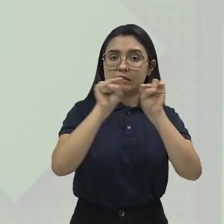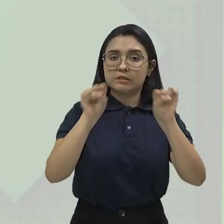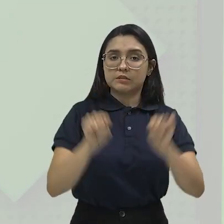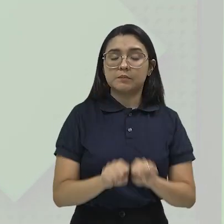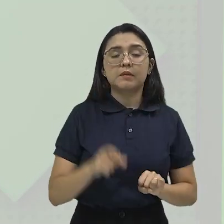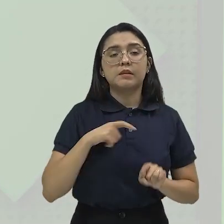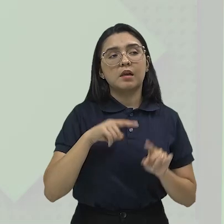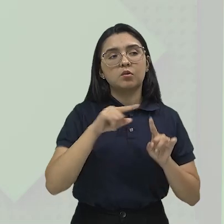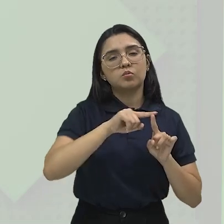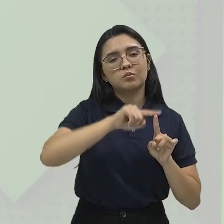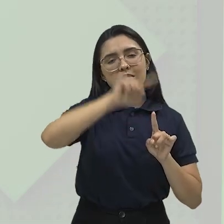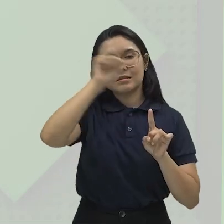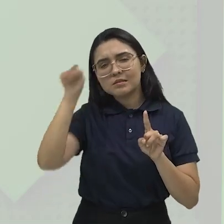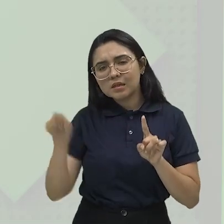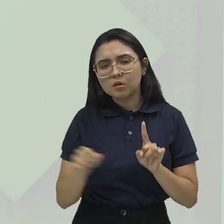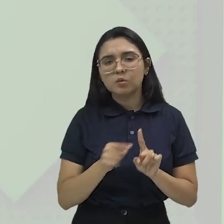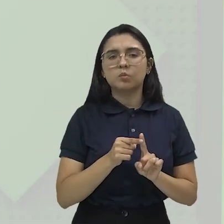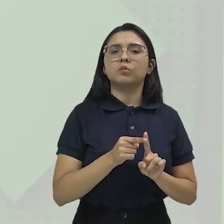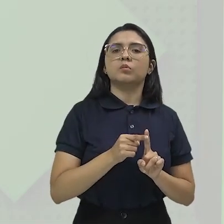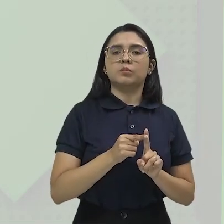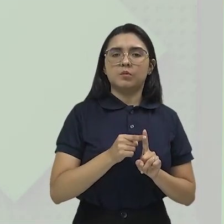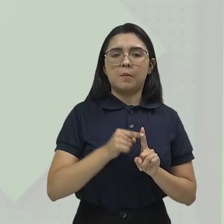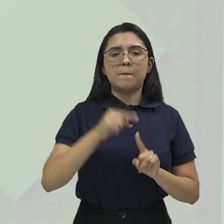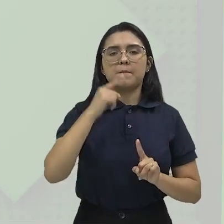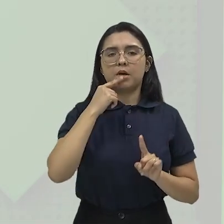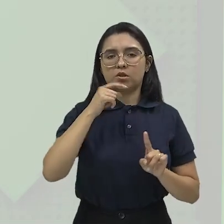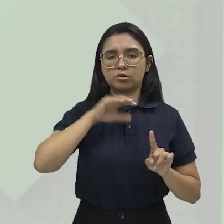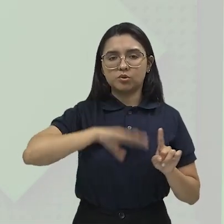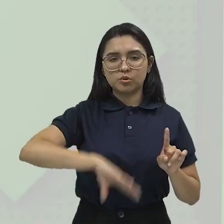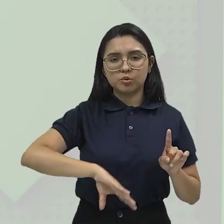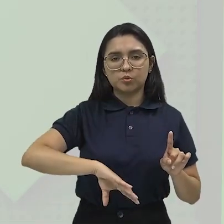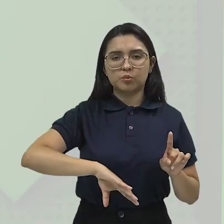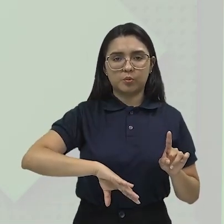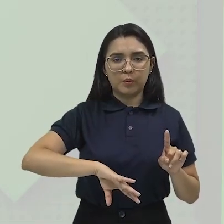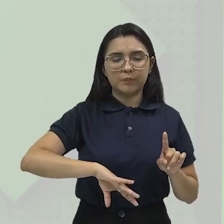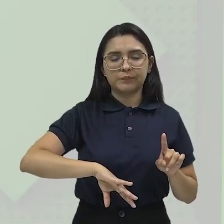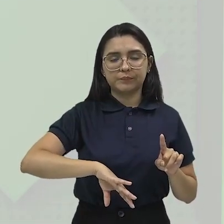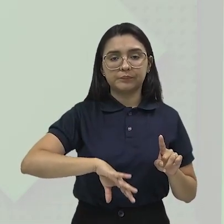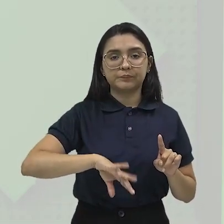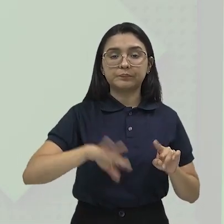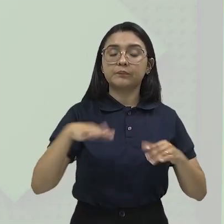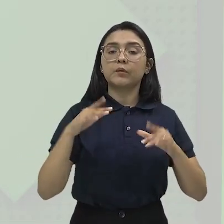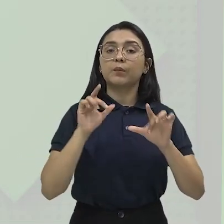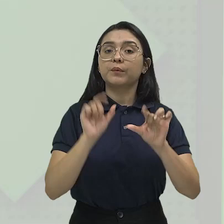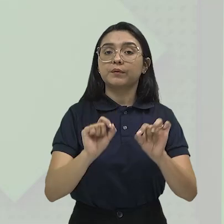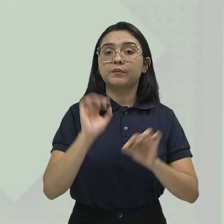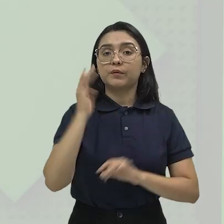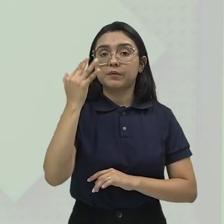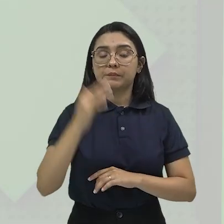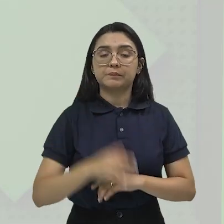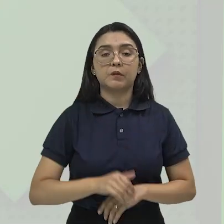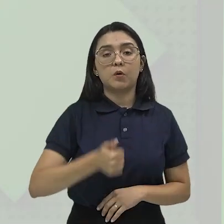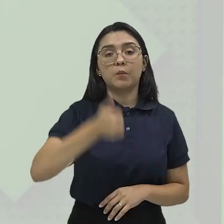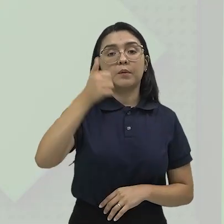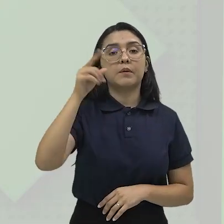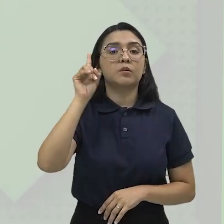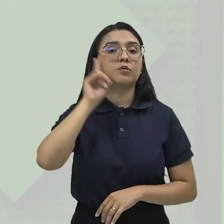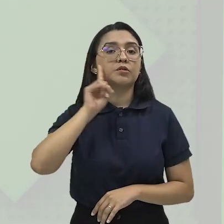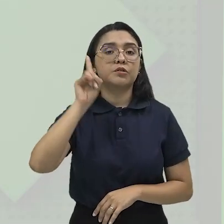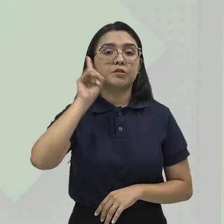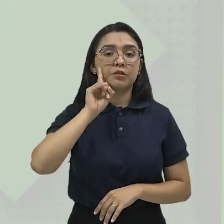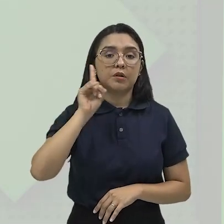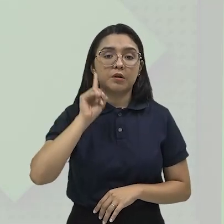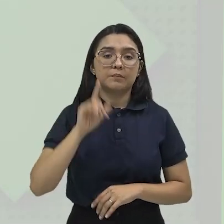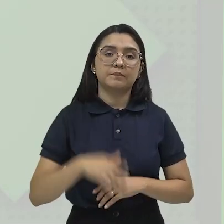um ciclo. Esse ciclo a gente chama de ciclo menstrual, certo? O que vai acontecer? O primeiro dia do ciclo